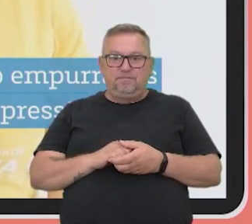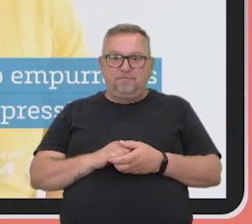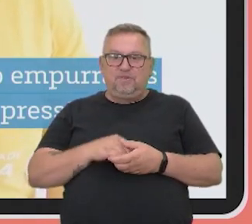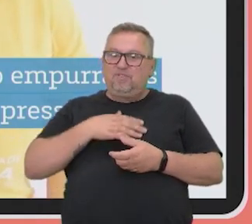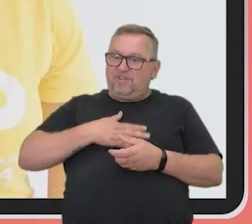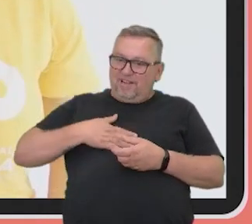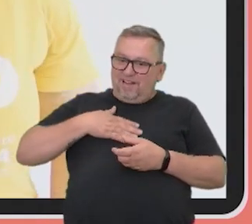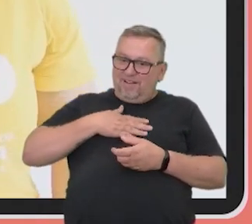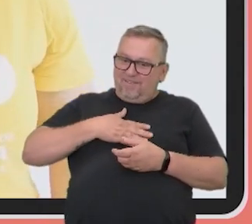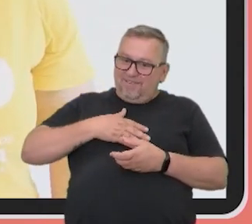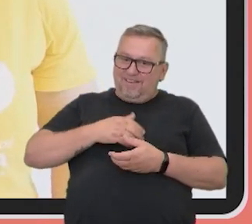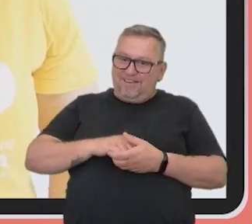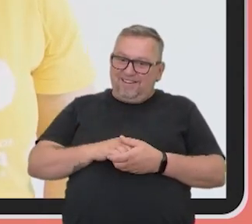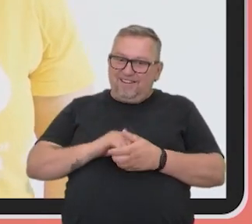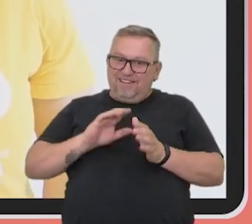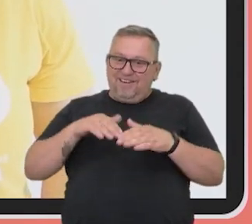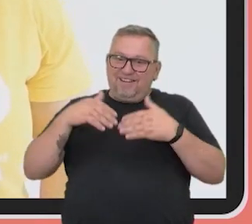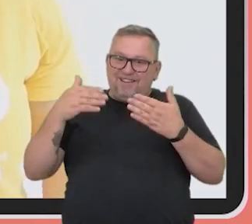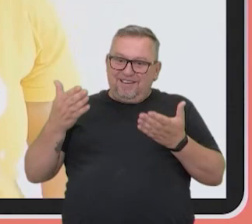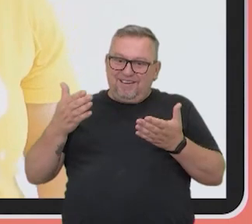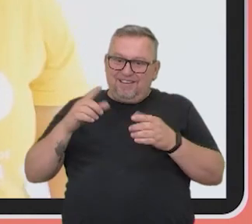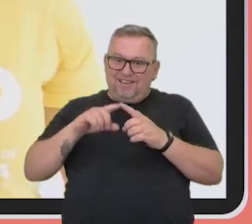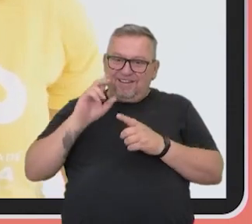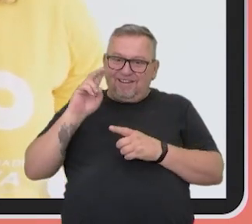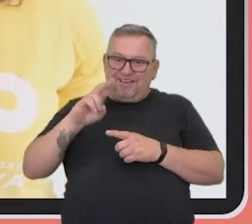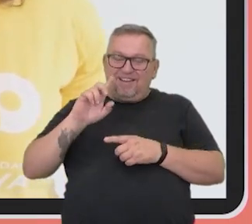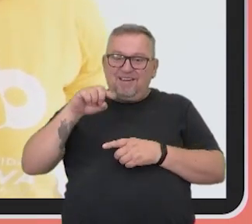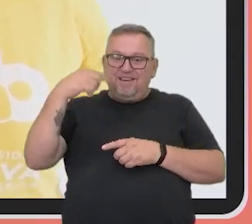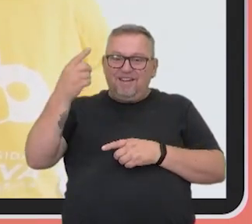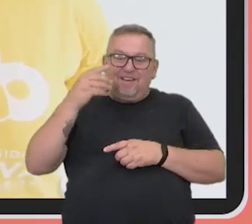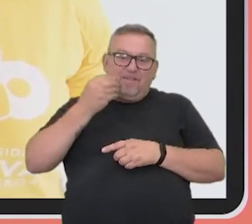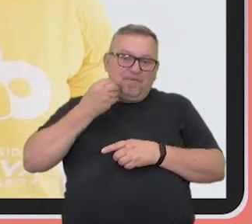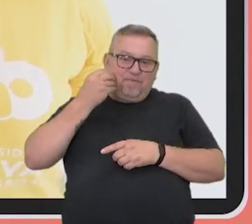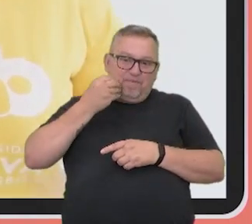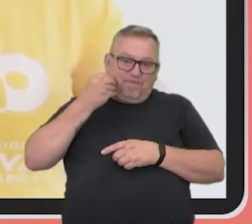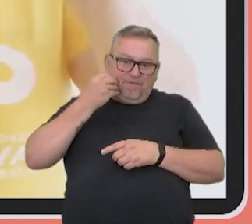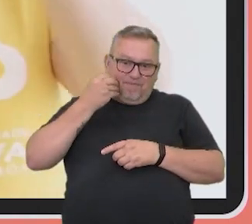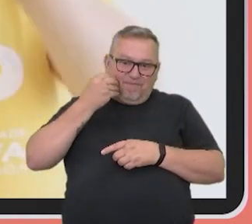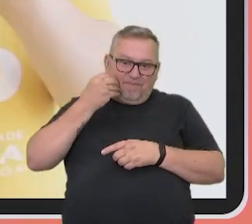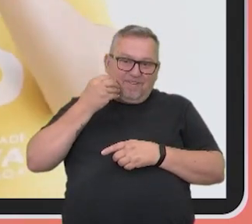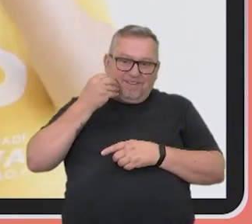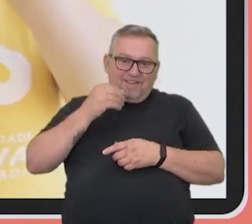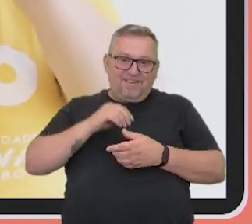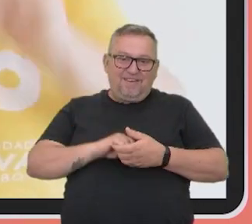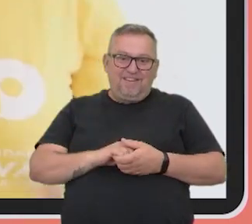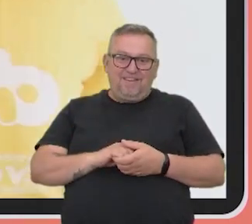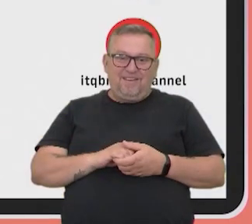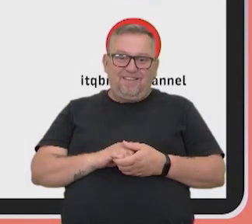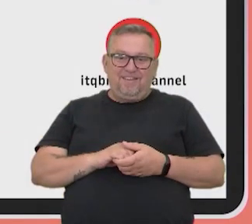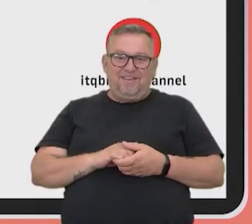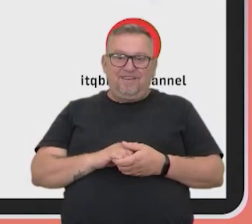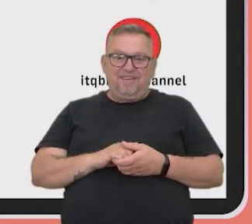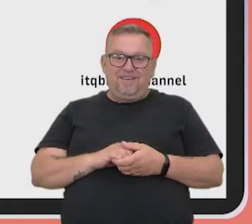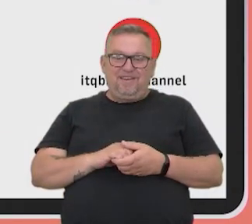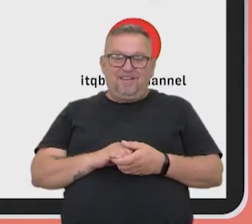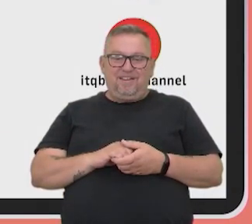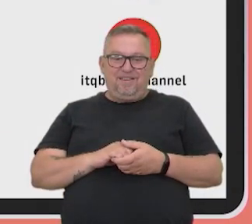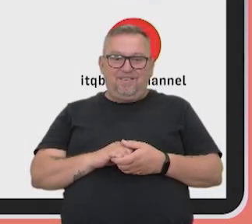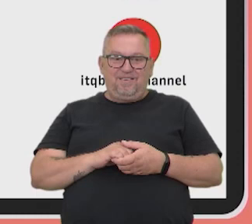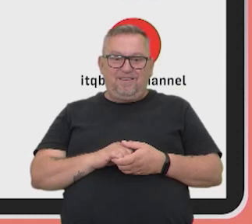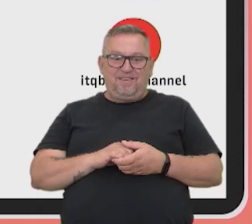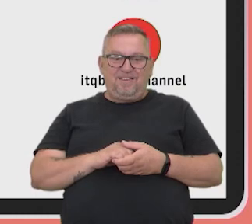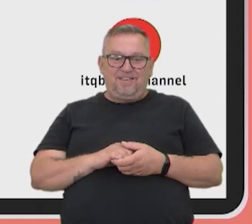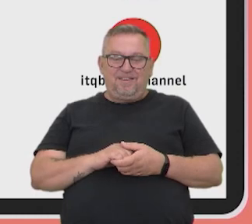Gostaram? Então, não percam a próxima experiência do Cientista Vai a Casa. Adeus!